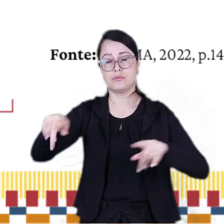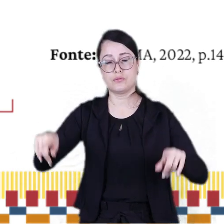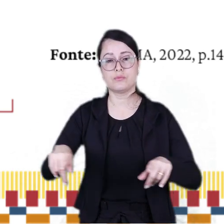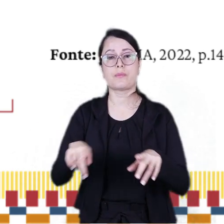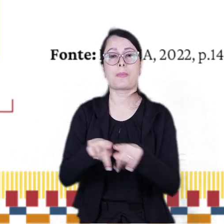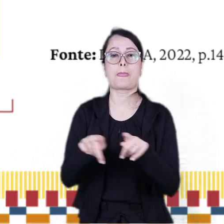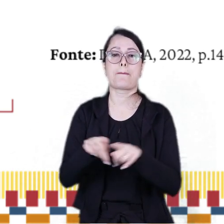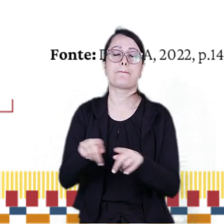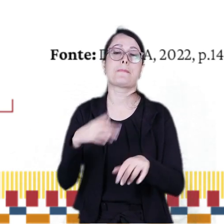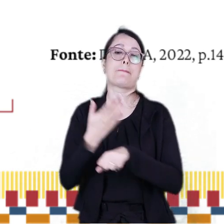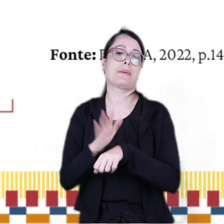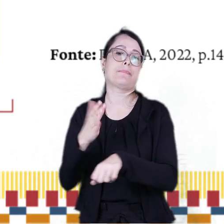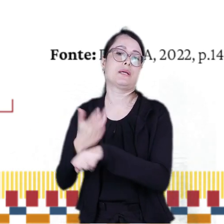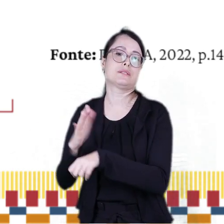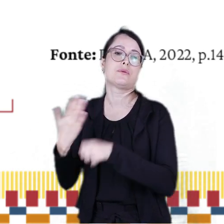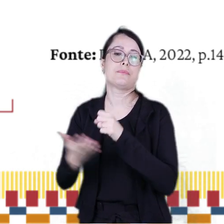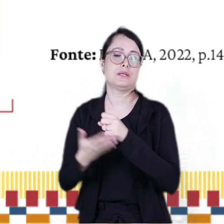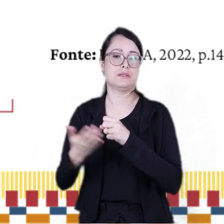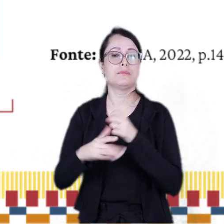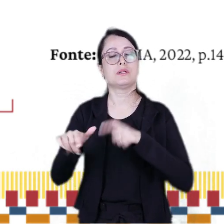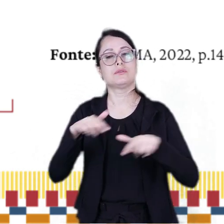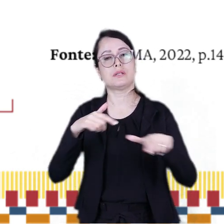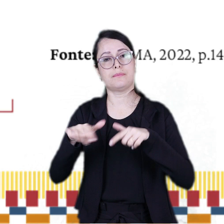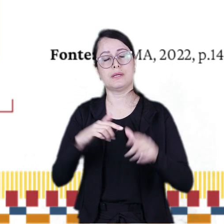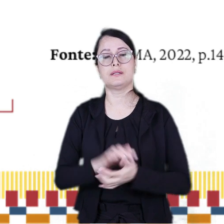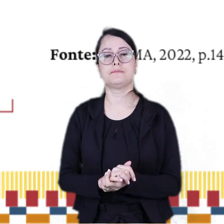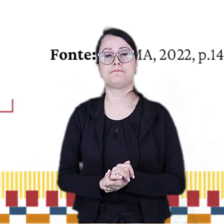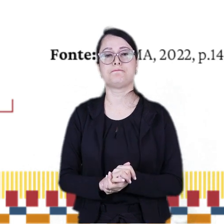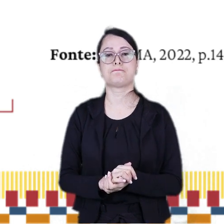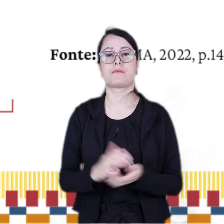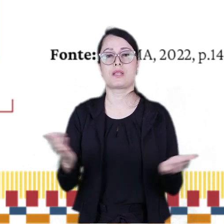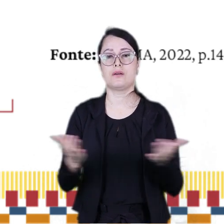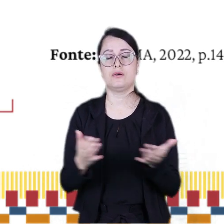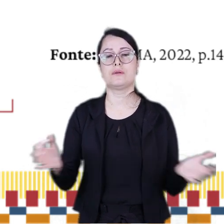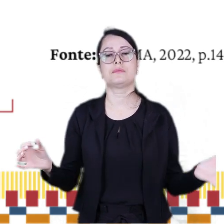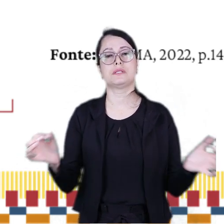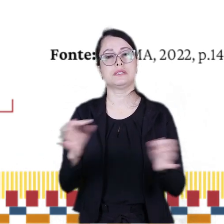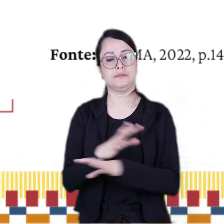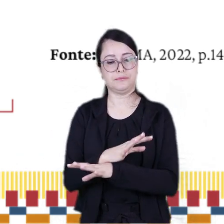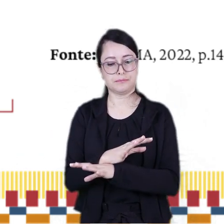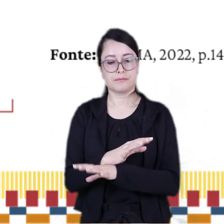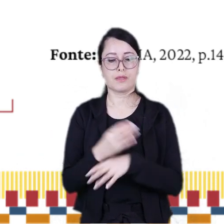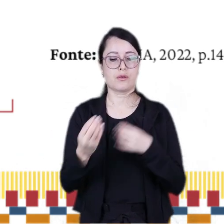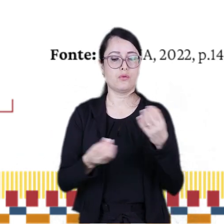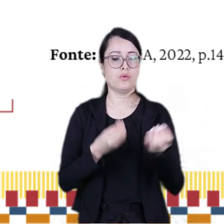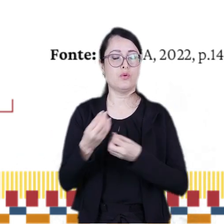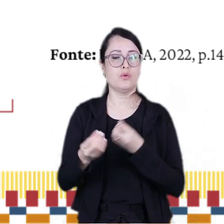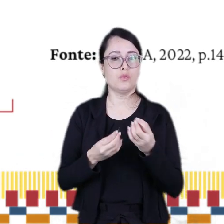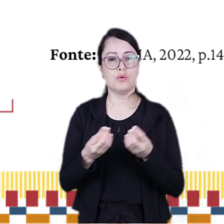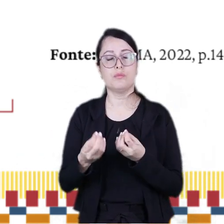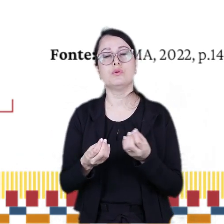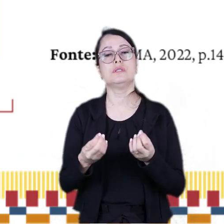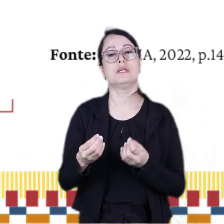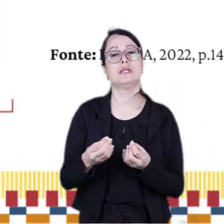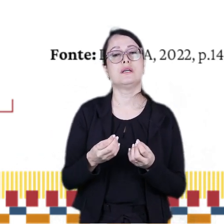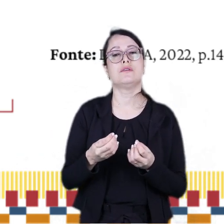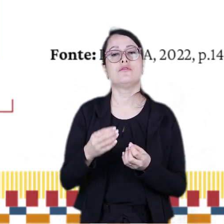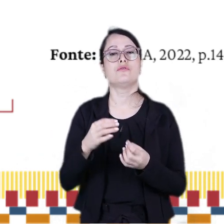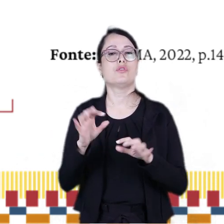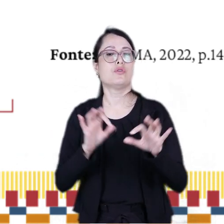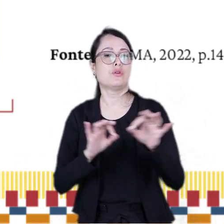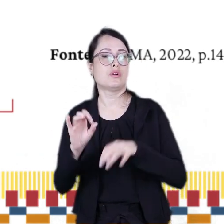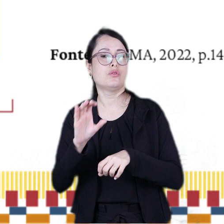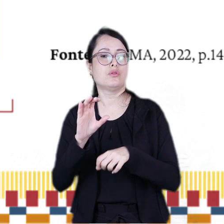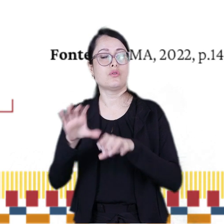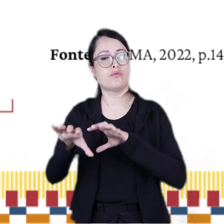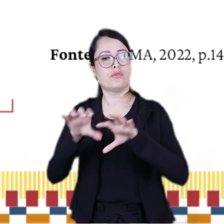aqui a questão da formação diversificada e a preparação básica para o trabalho então aqui nós conseguimos fechar mais ou menos